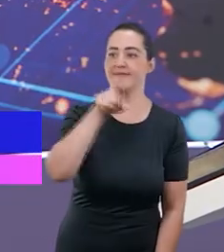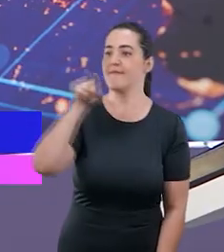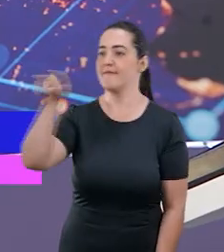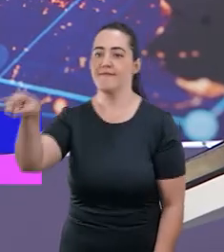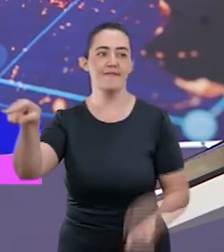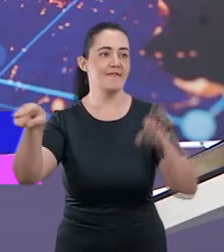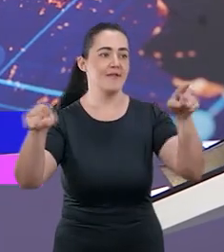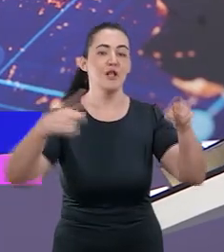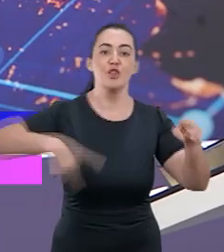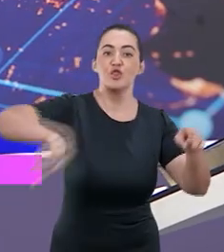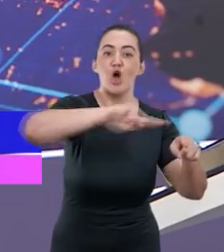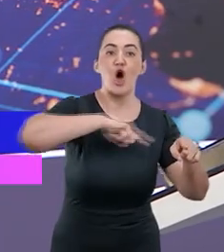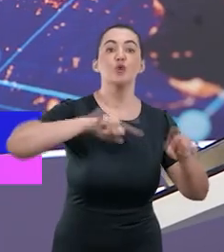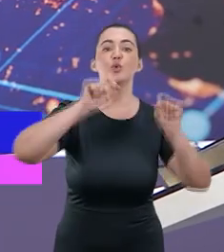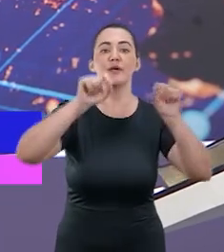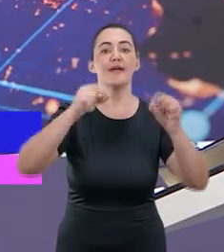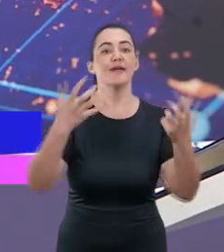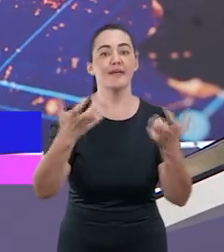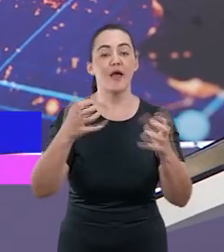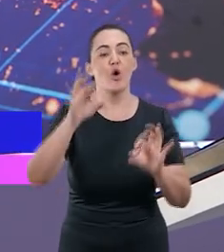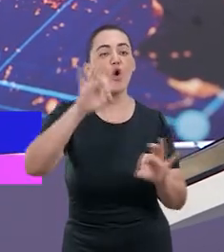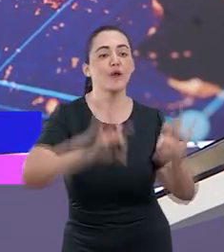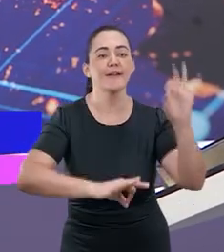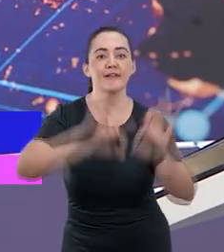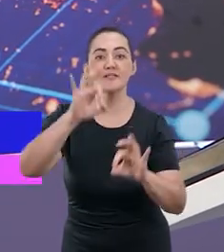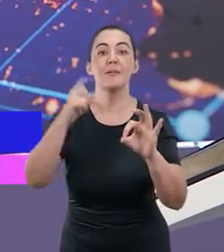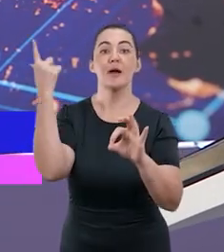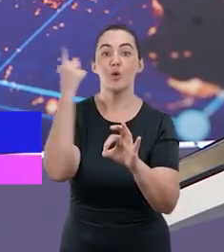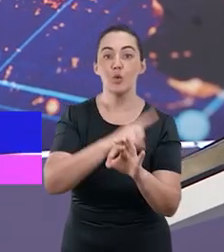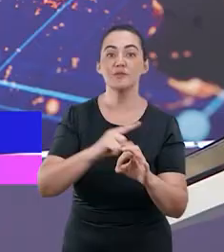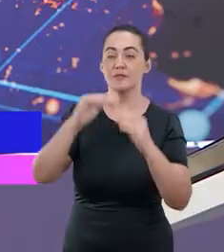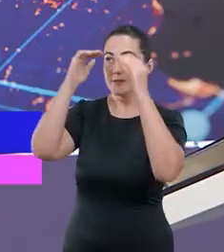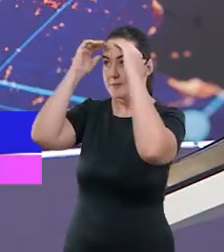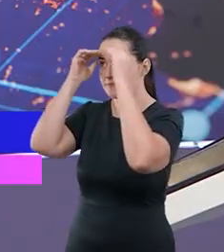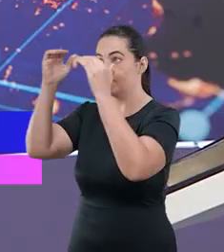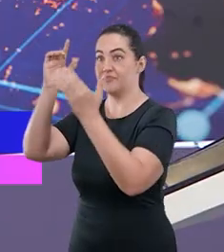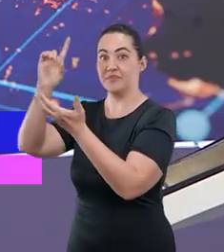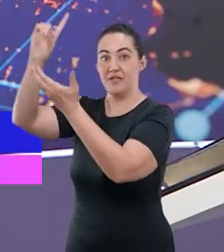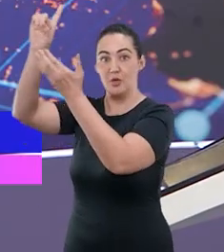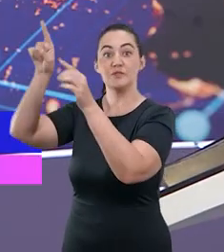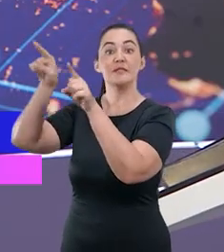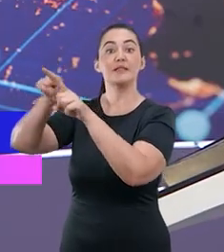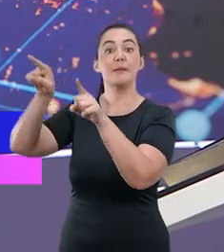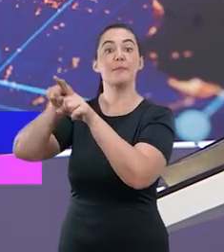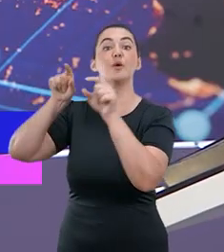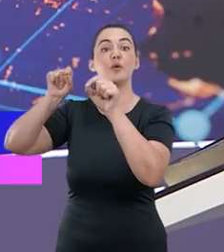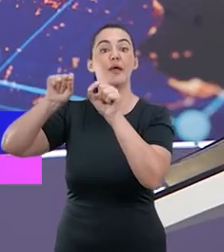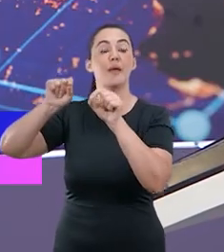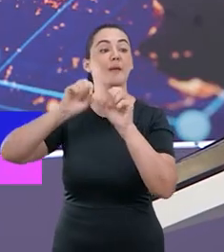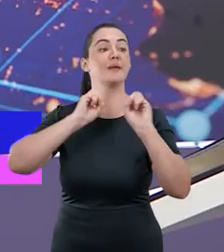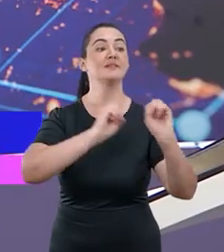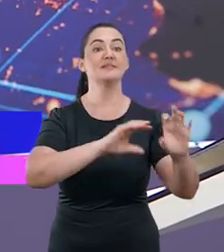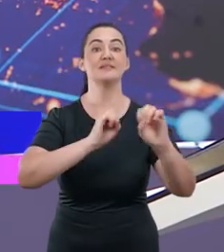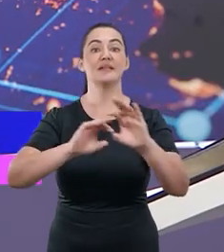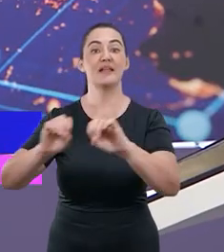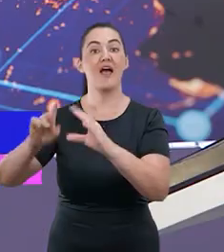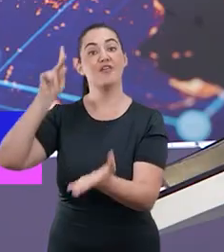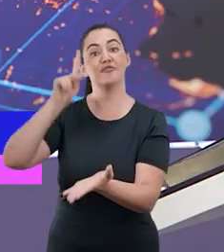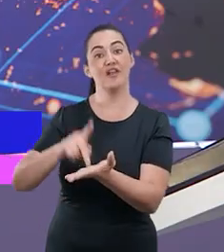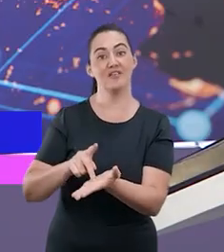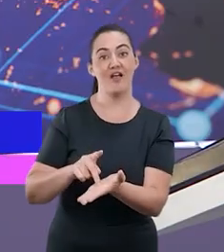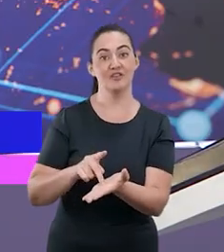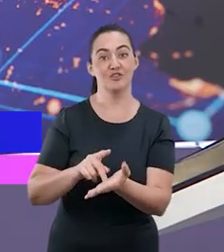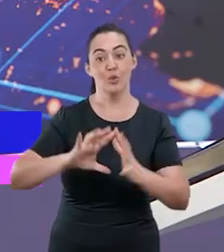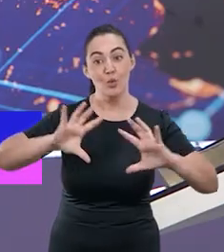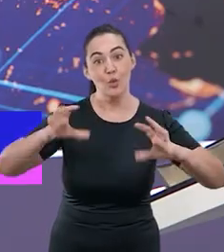nós nos organizamos para cumprir a missão. Então a igreja é importantíssima, ela tem o seu papel, ela cumpre um